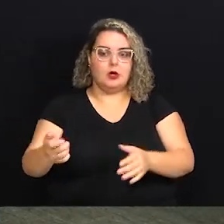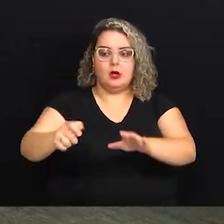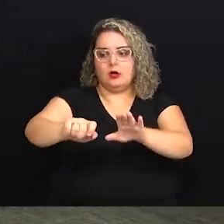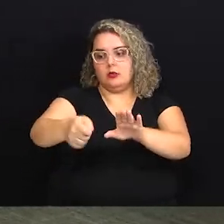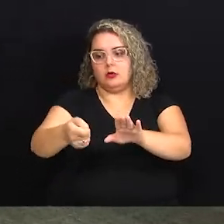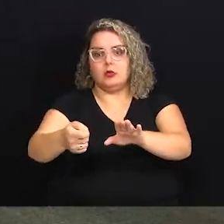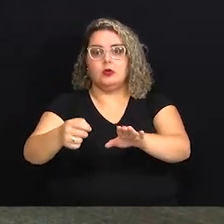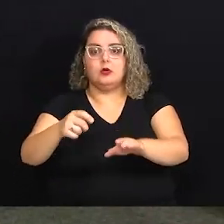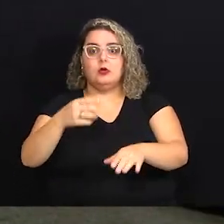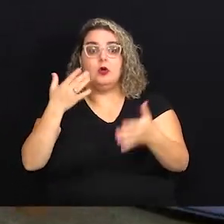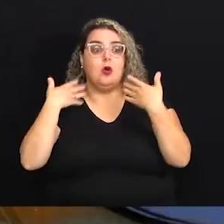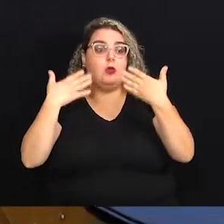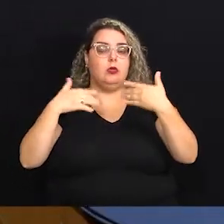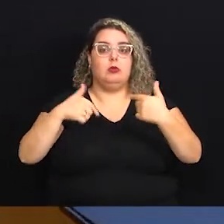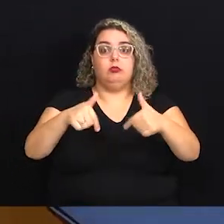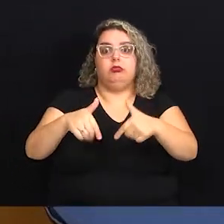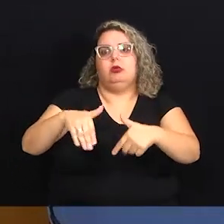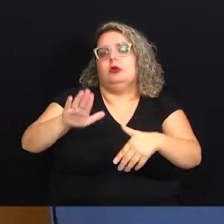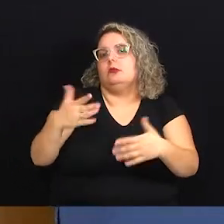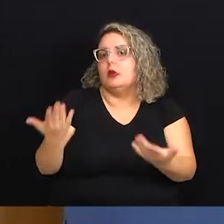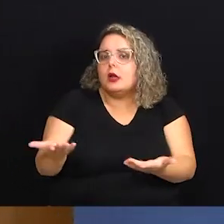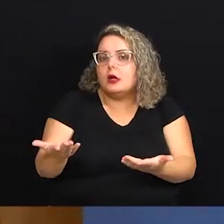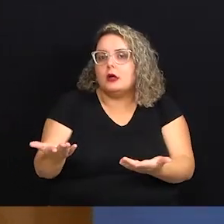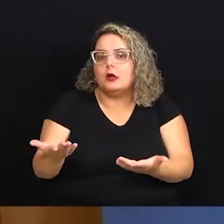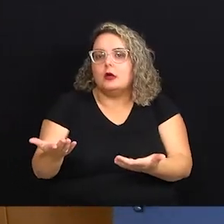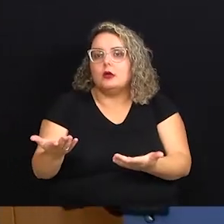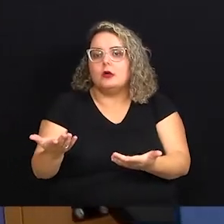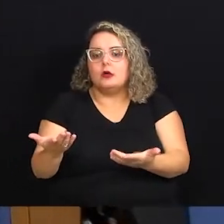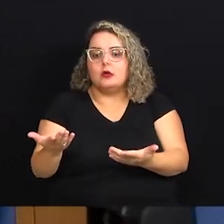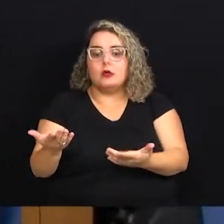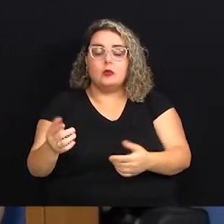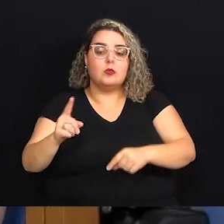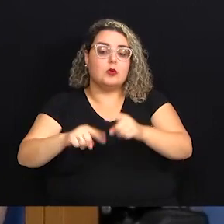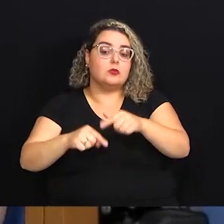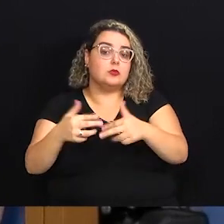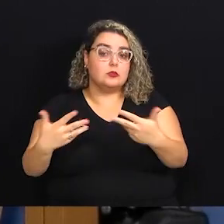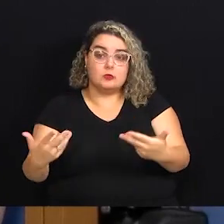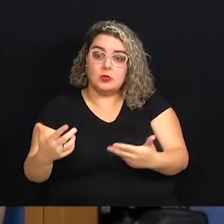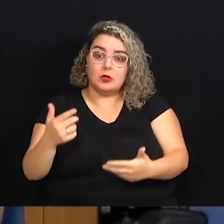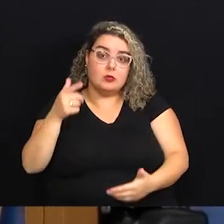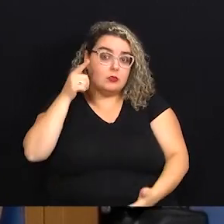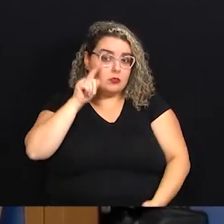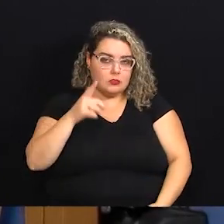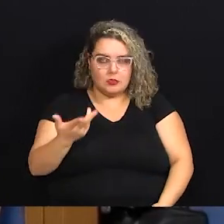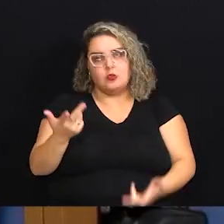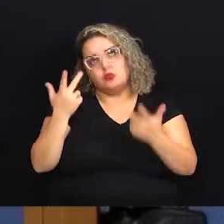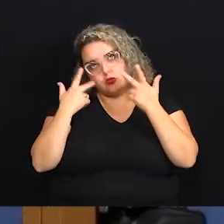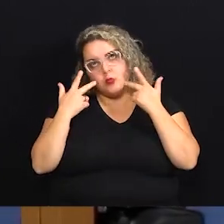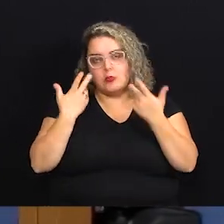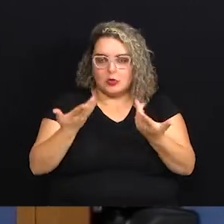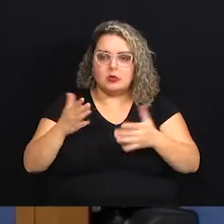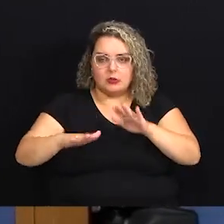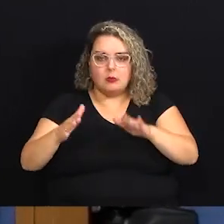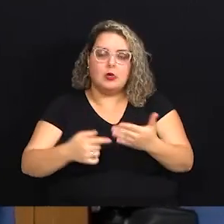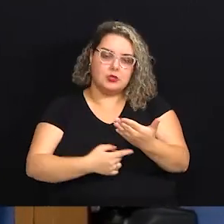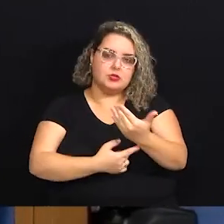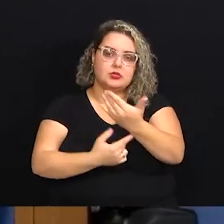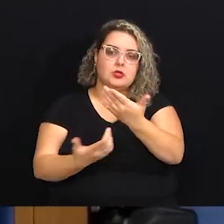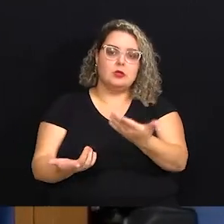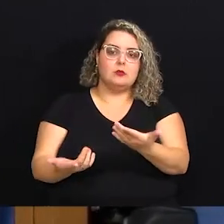no verão durante o inverno, ele vai trabalhar muito mais porque ele não... os equipamentos, eles não conseguem, geralmente, né,